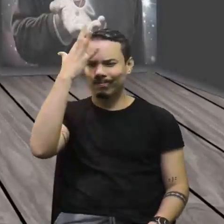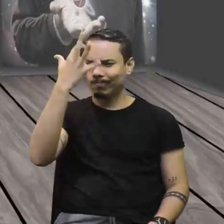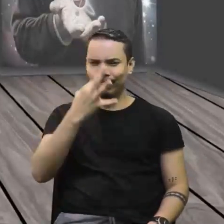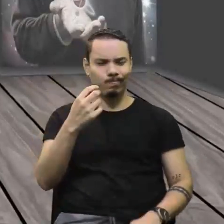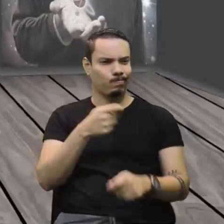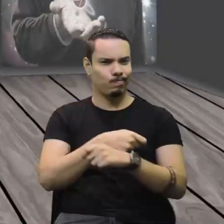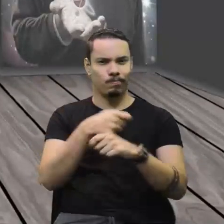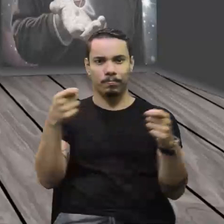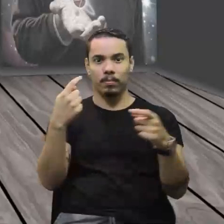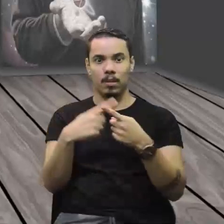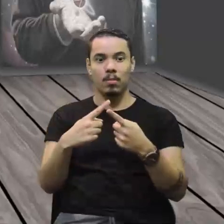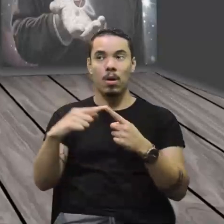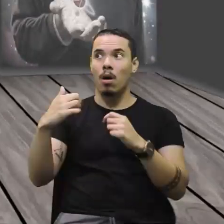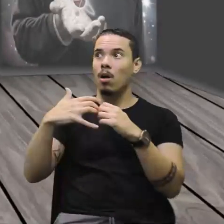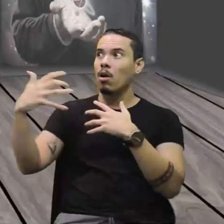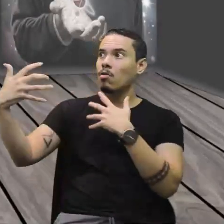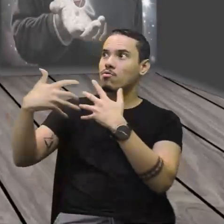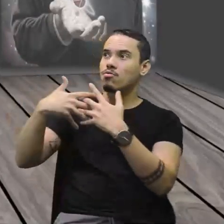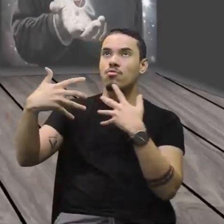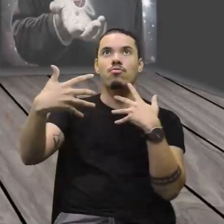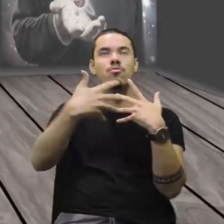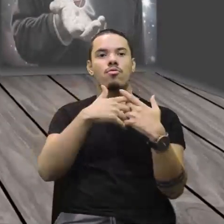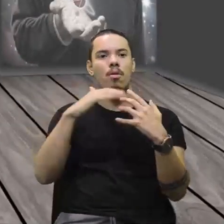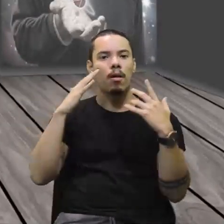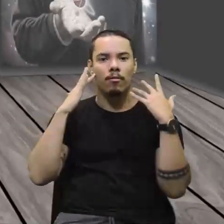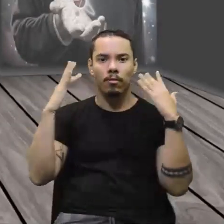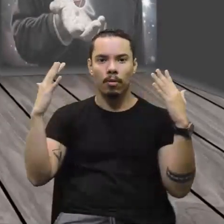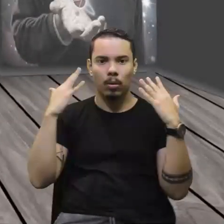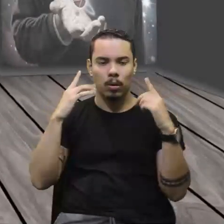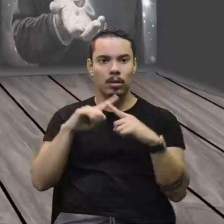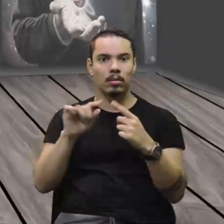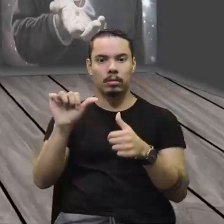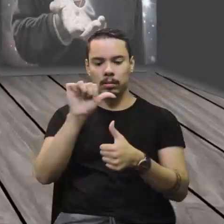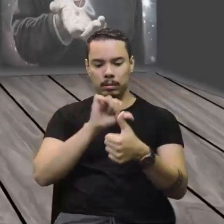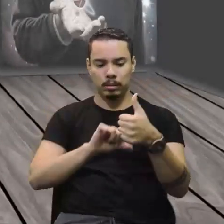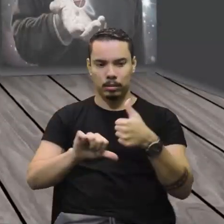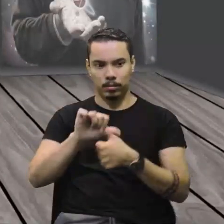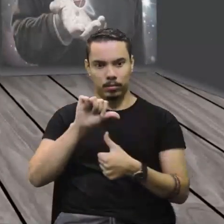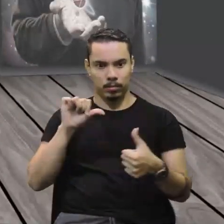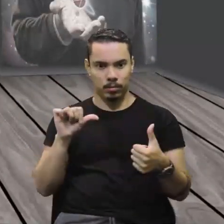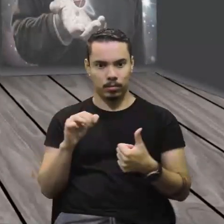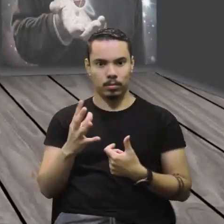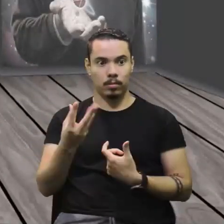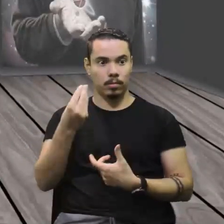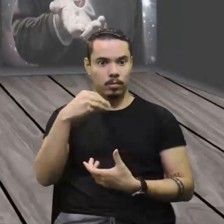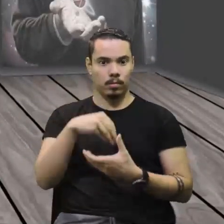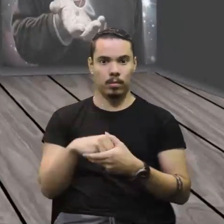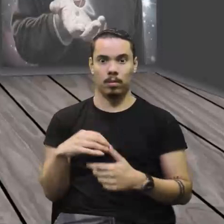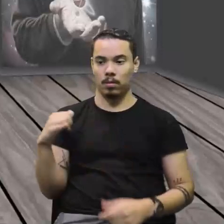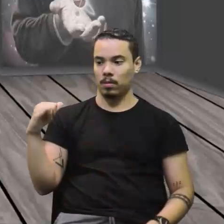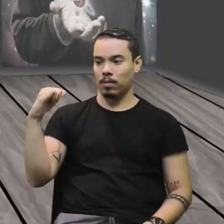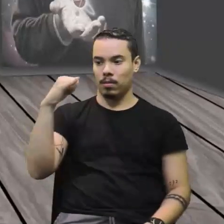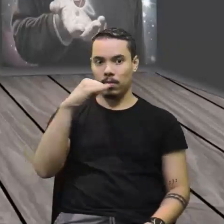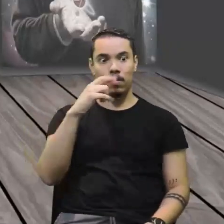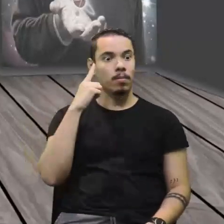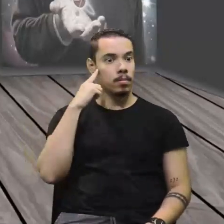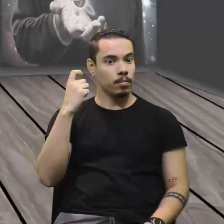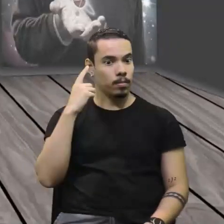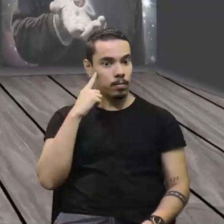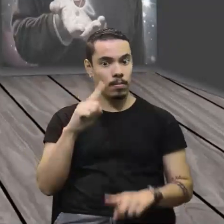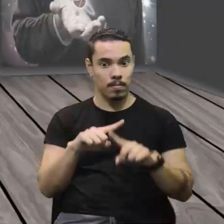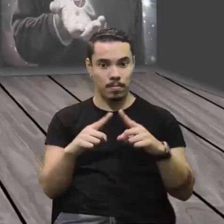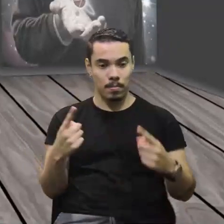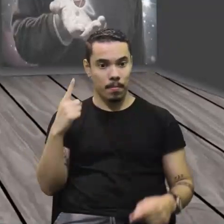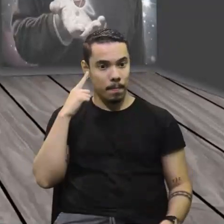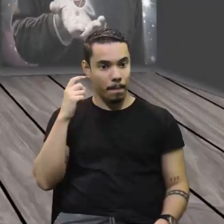porque as frequências são ondas eletromagnéticas. Isso. Vai transformar em onda, no caso aí, onda sonora. Só que a onda